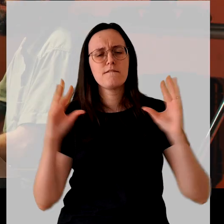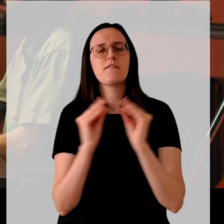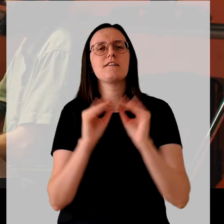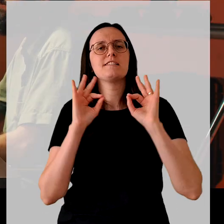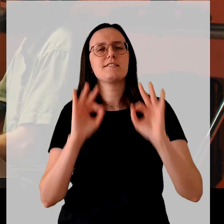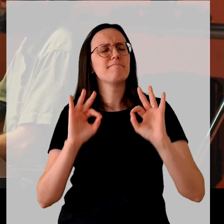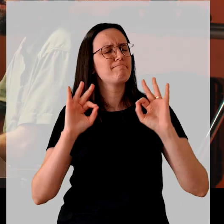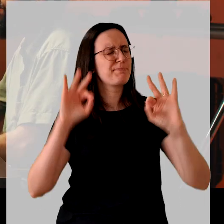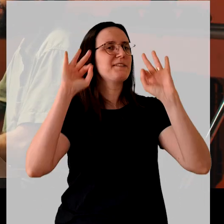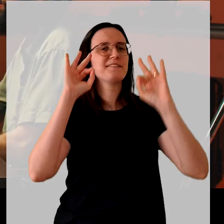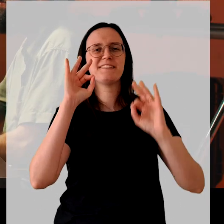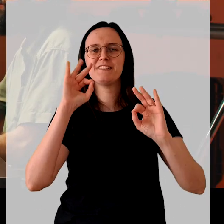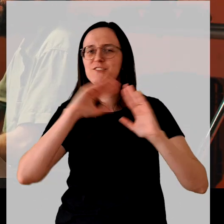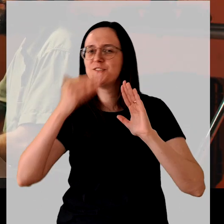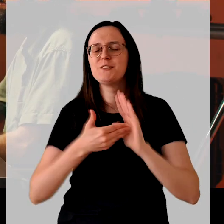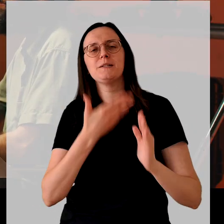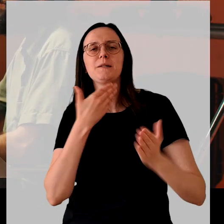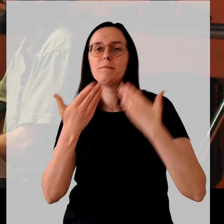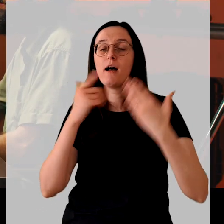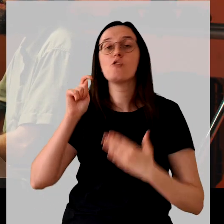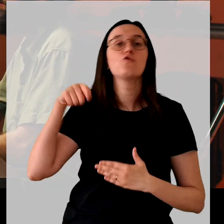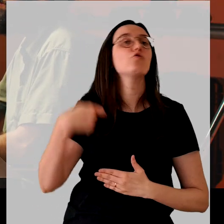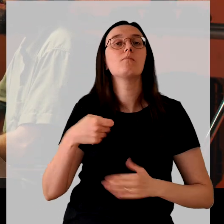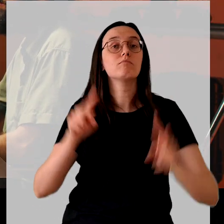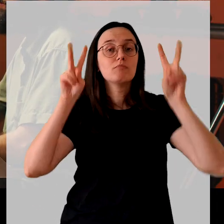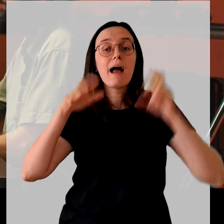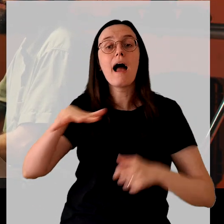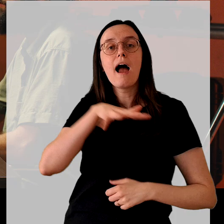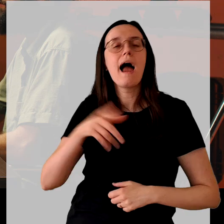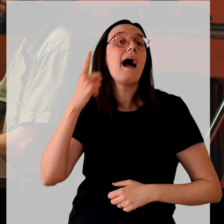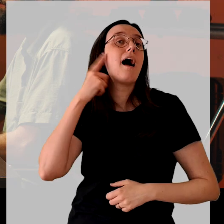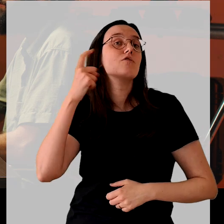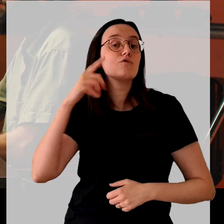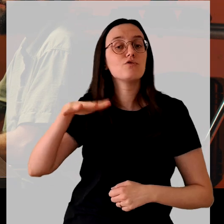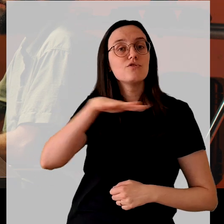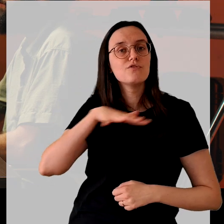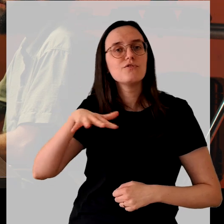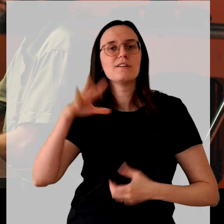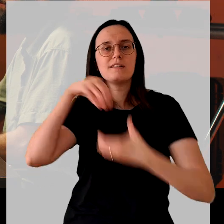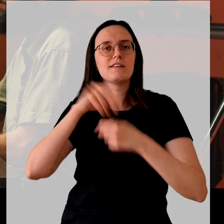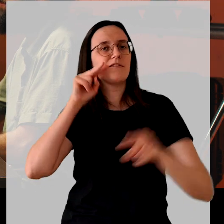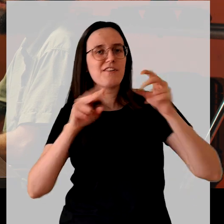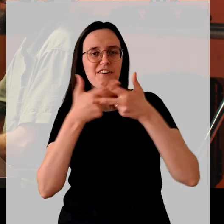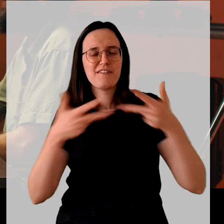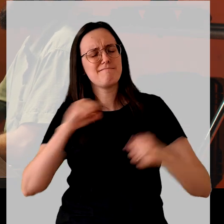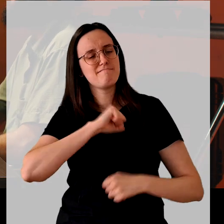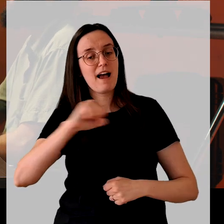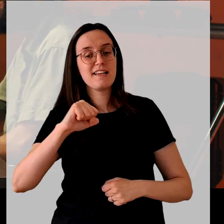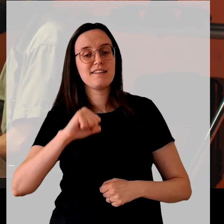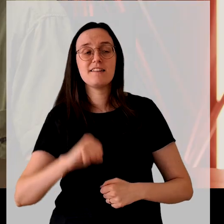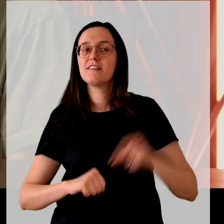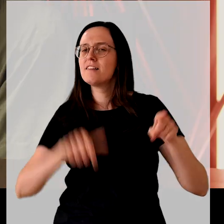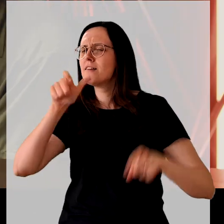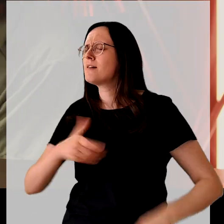poder fechar com chave de ouro todo esse bate-papo envolvendo essa área do áudio dentro do audiovisual.